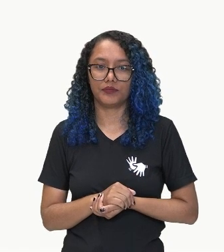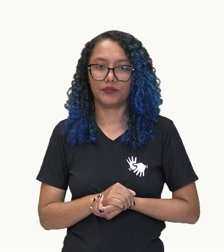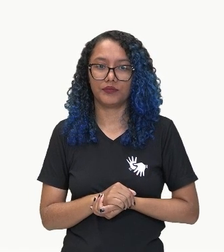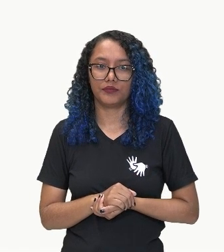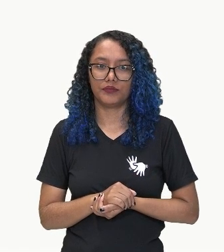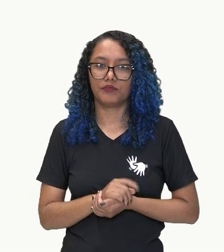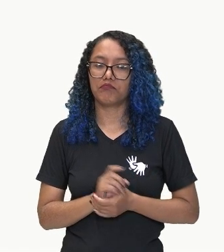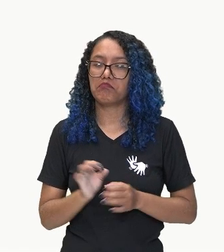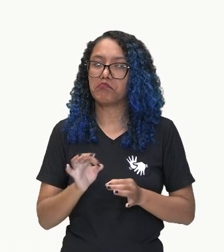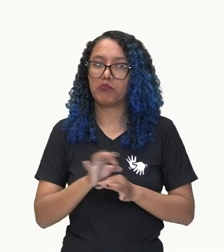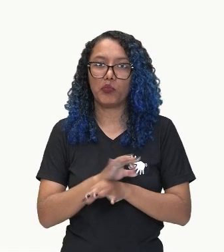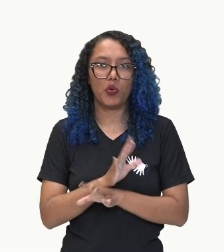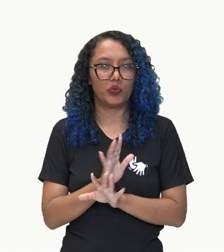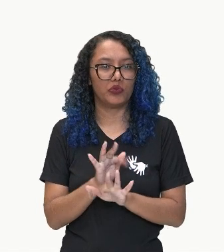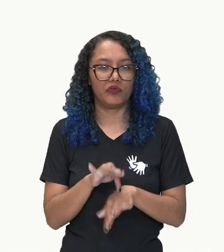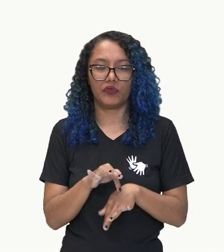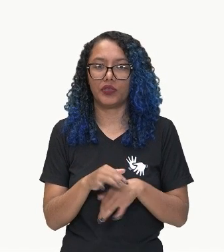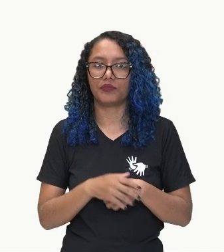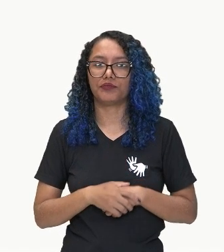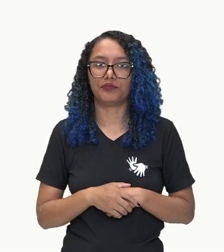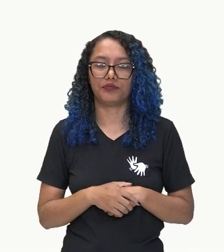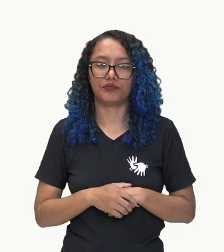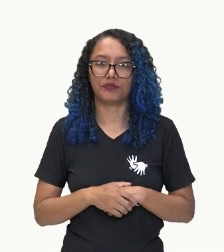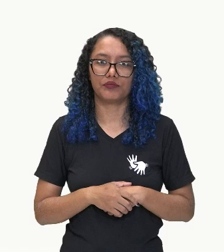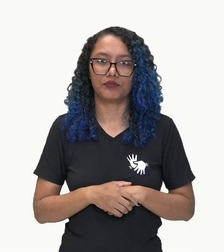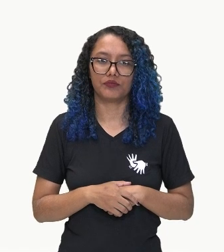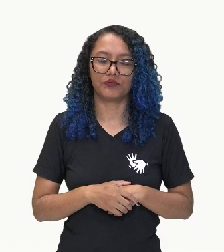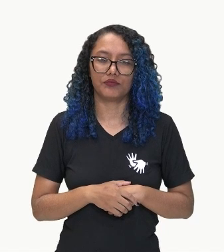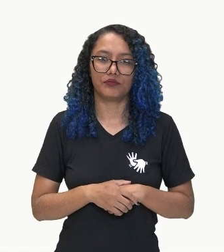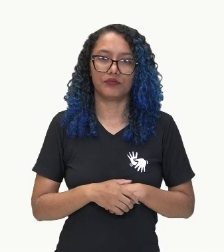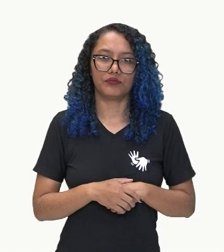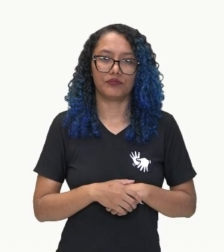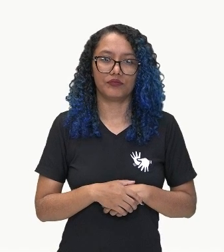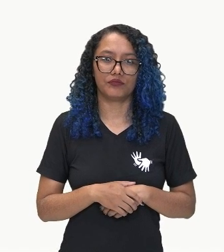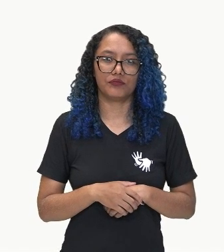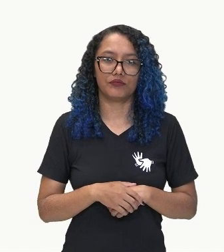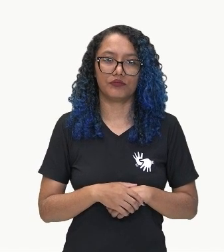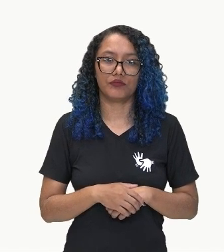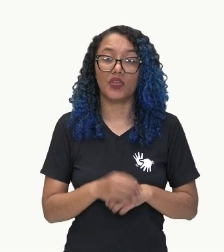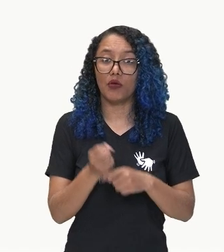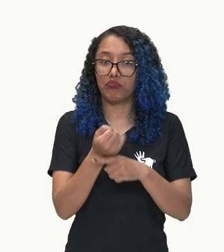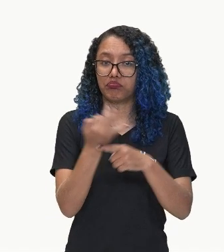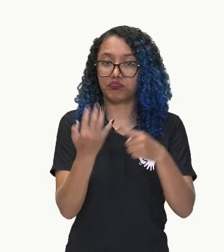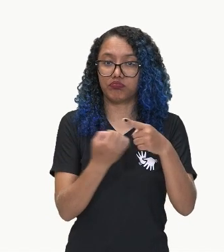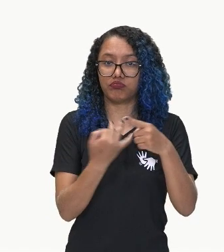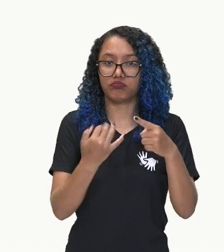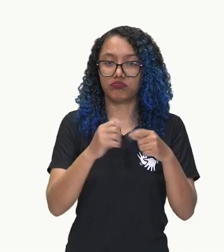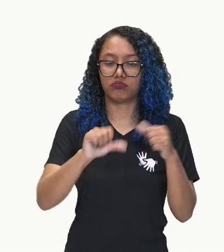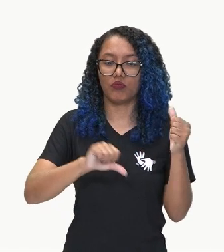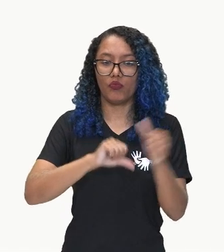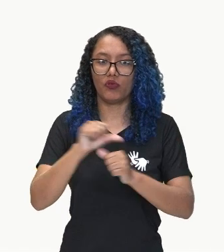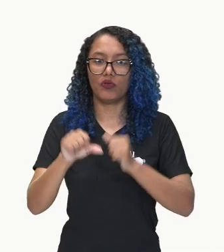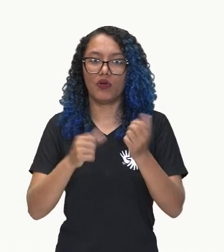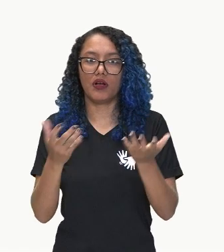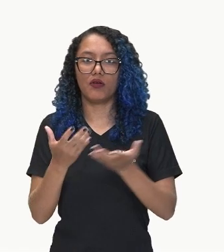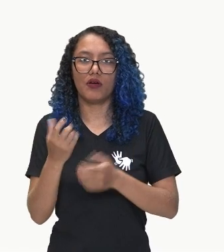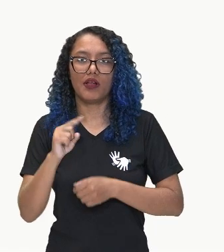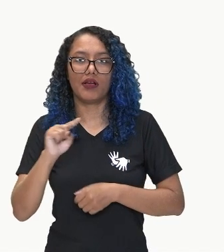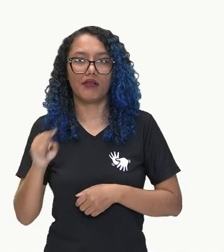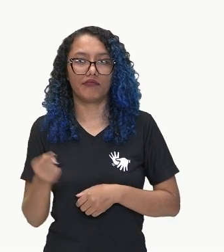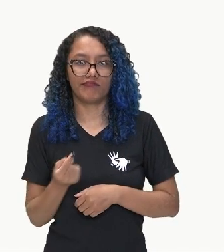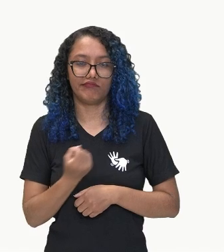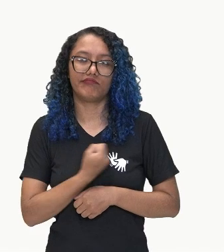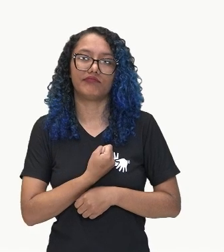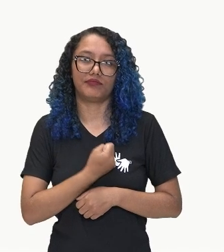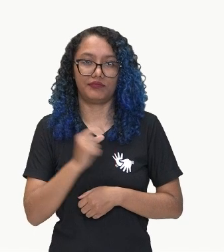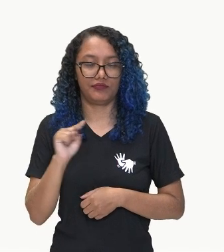A fração decimal que estava aí, nós transformamos em um número decimal. Então,